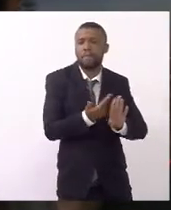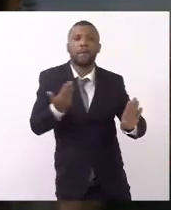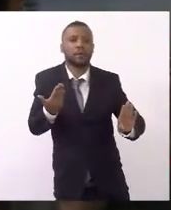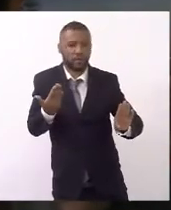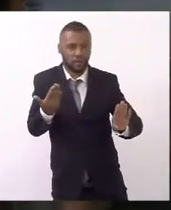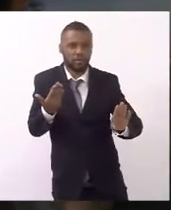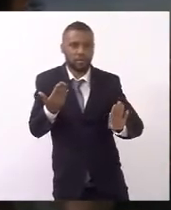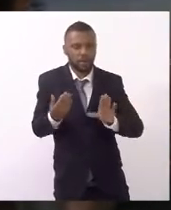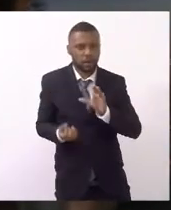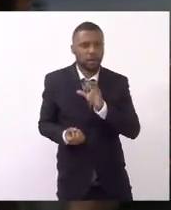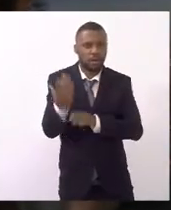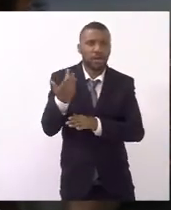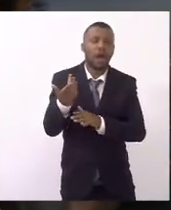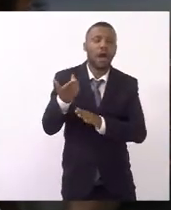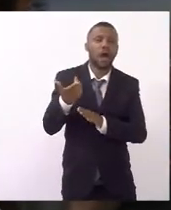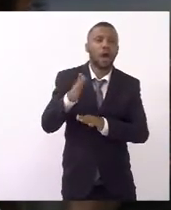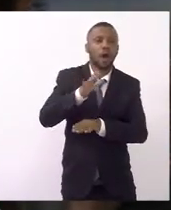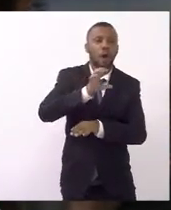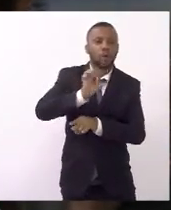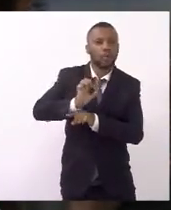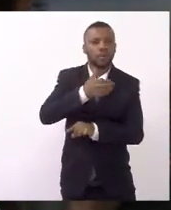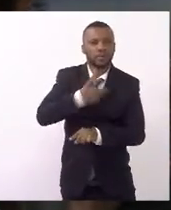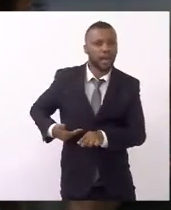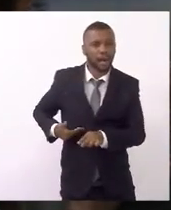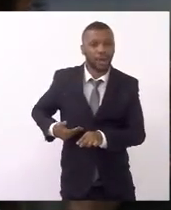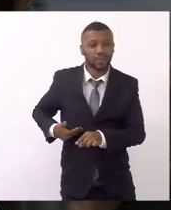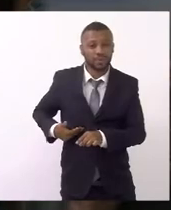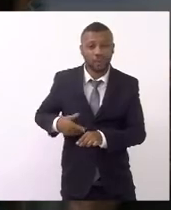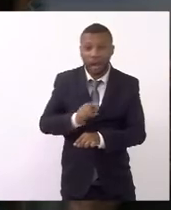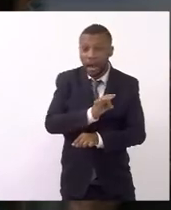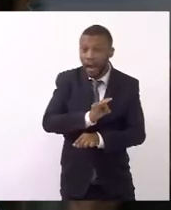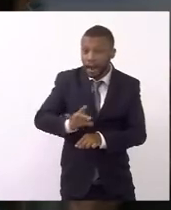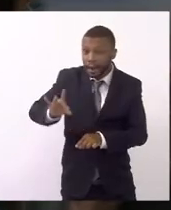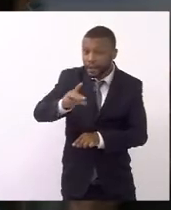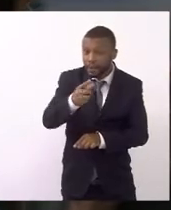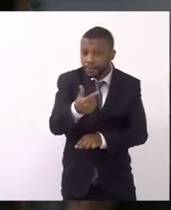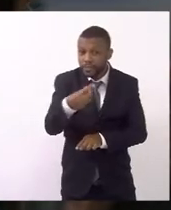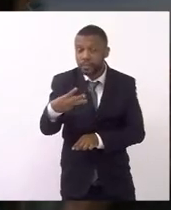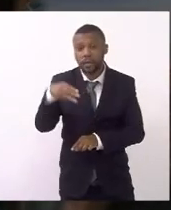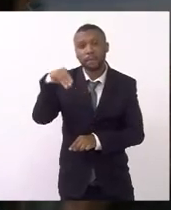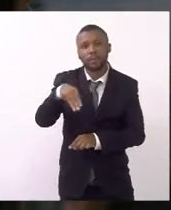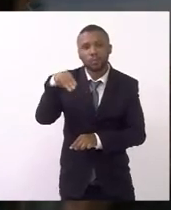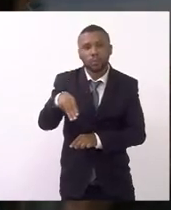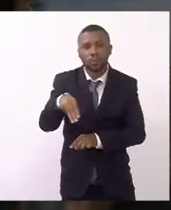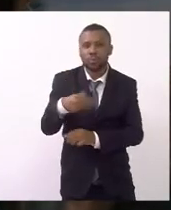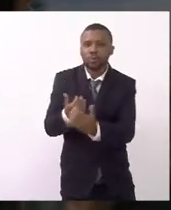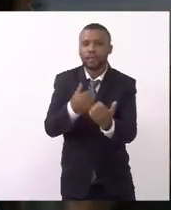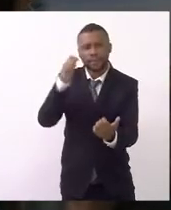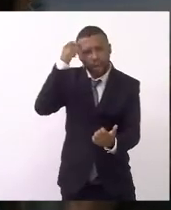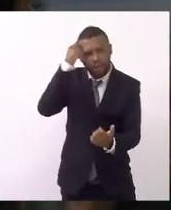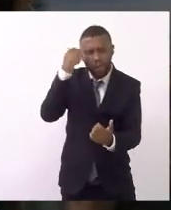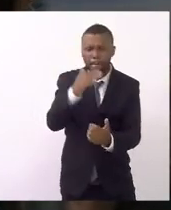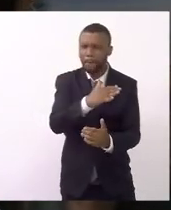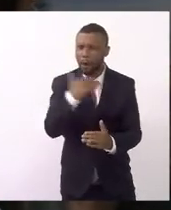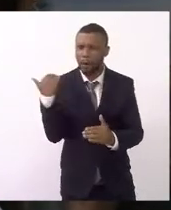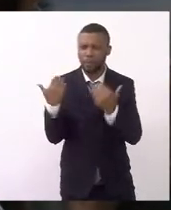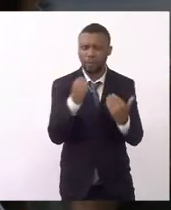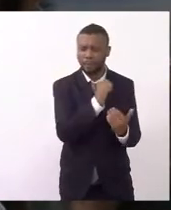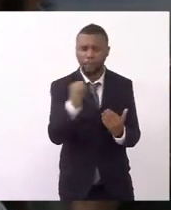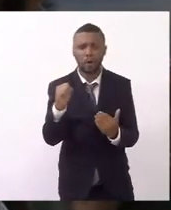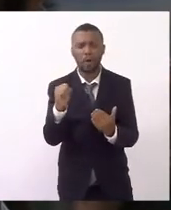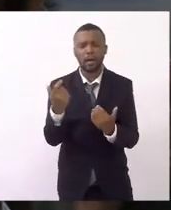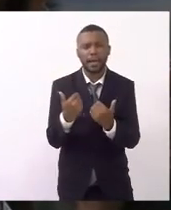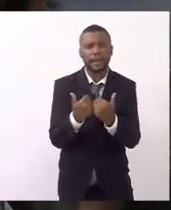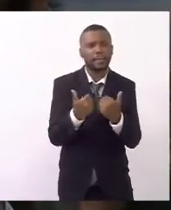estado quando a cada 23 minutos um jovem negro é assassinado executado nesse país separando os